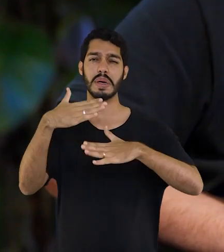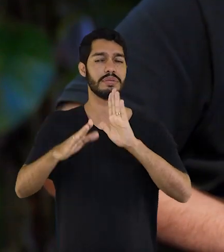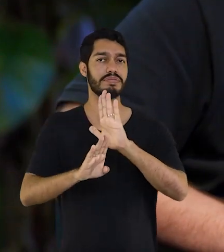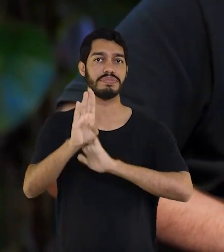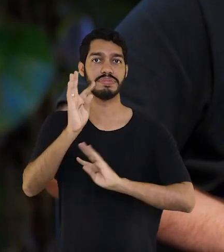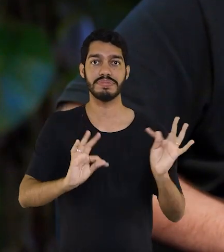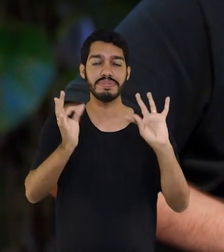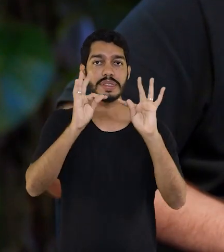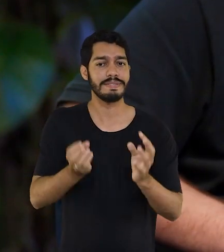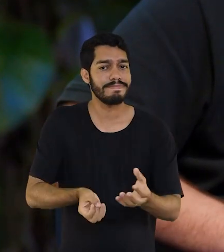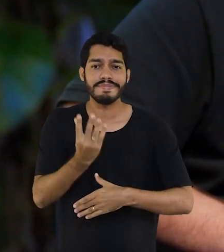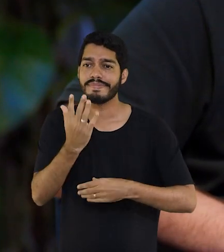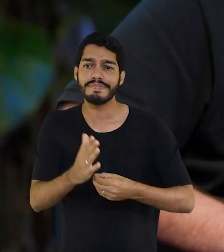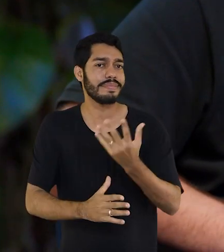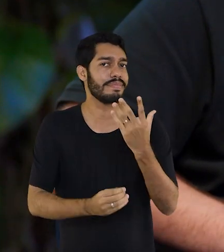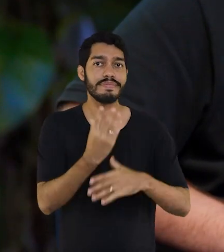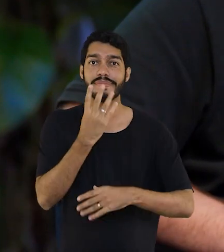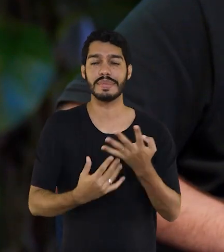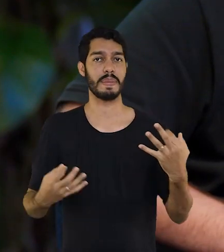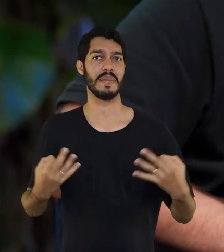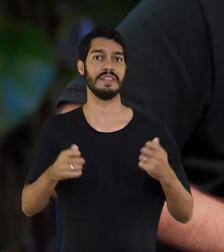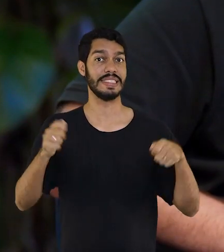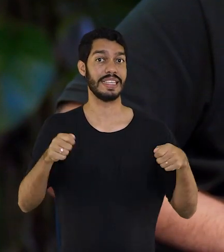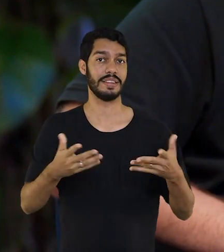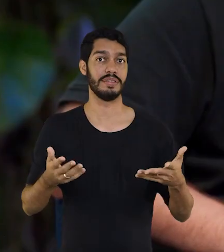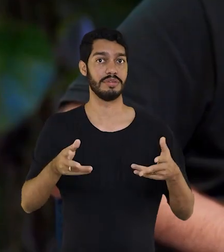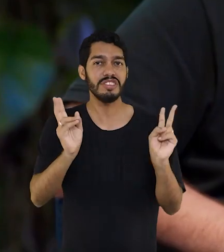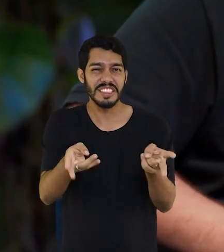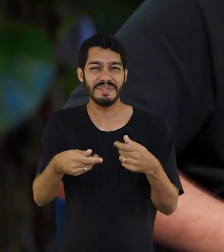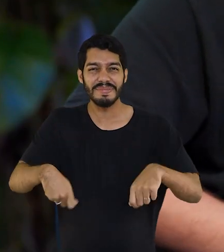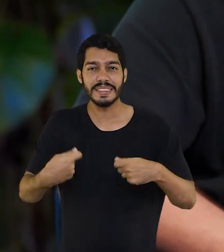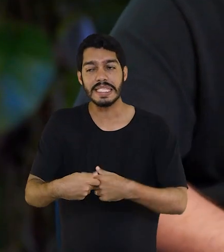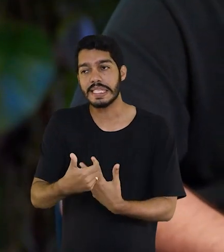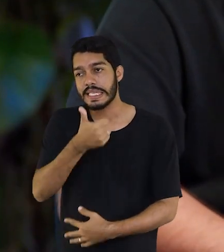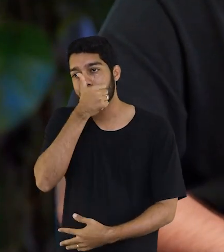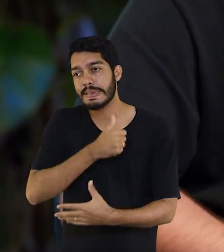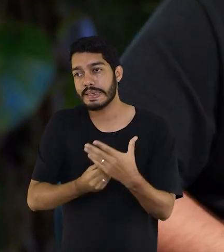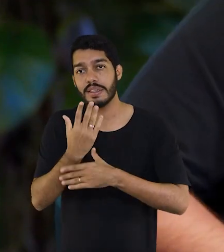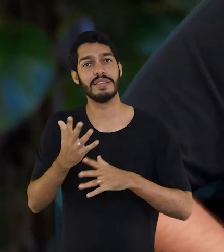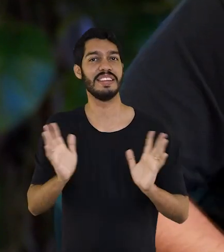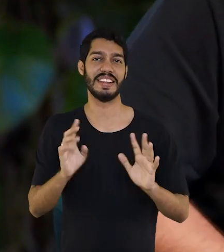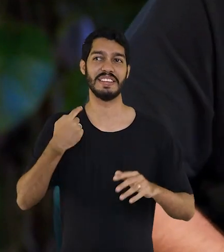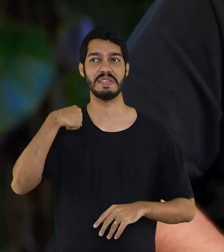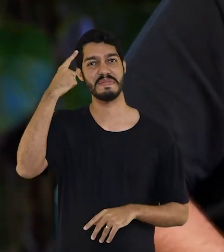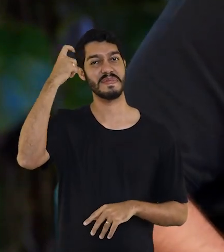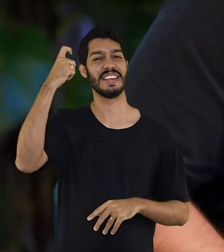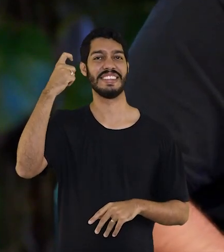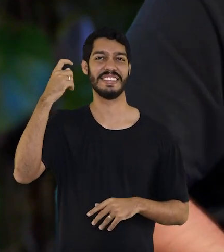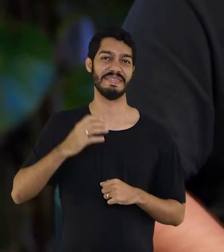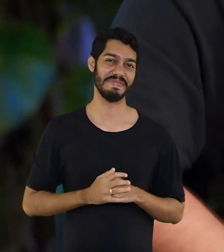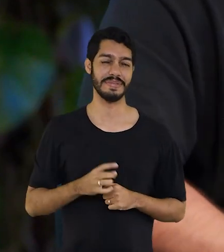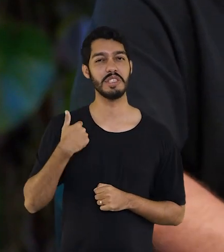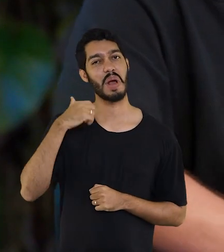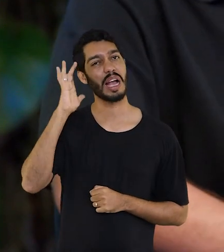do avanço da tecnologia, a possibilidade de criação ela é enorme, mas nem sempre a gente precisa criar. Então, tive esse